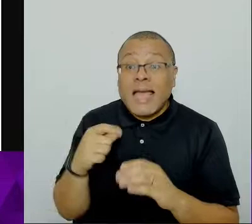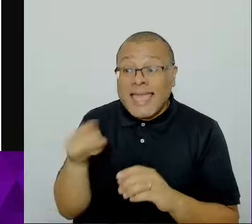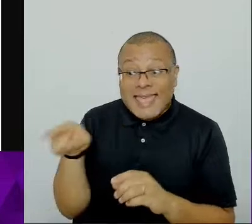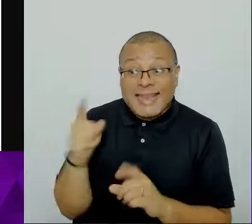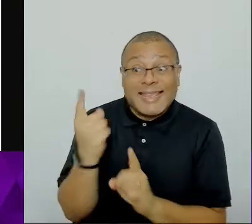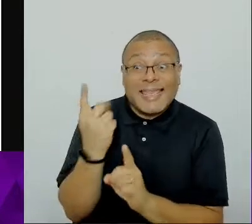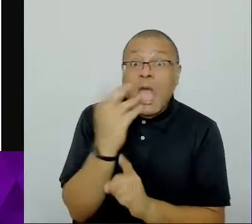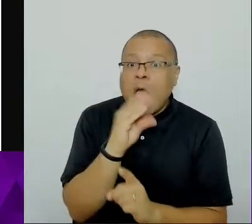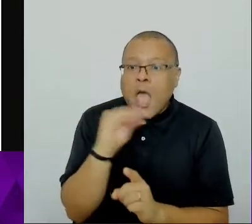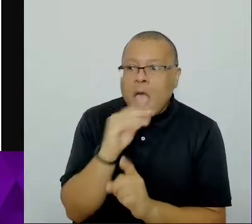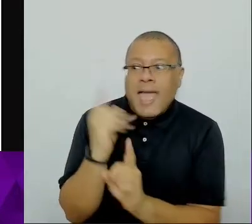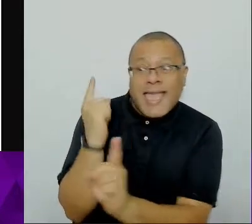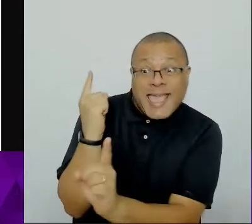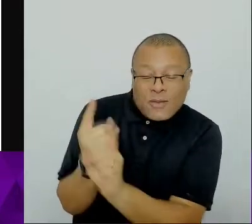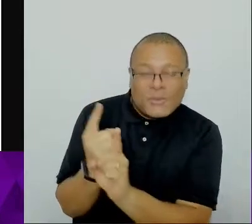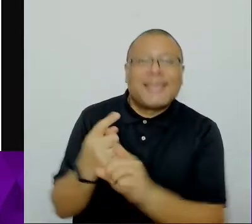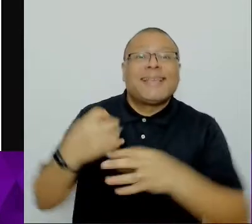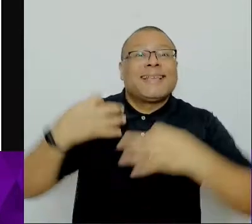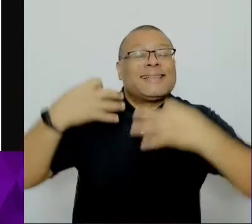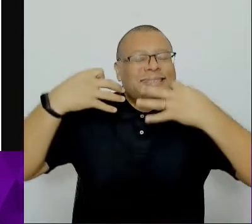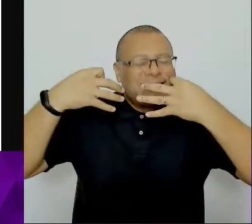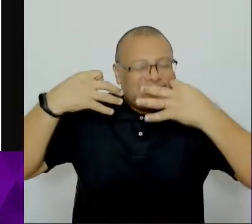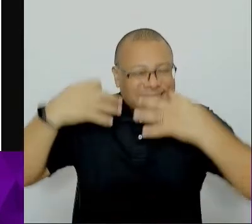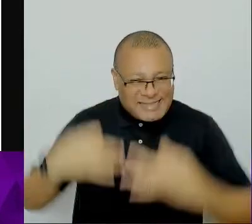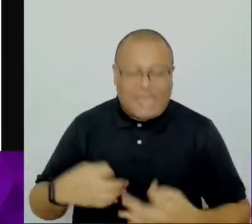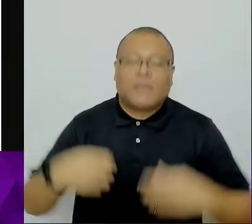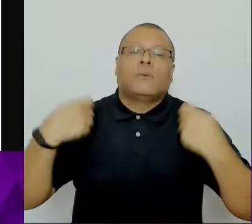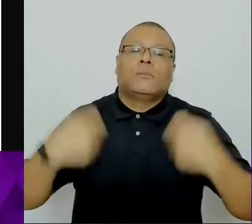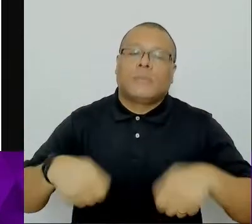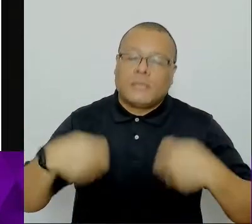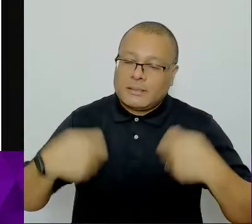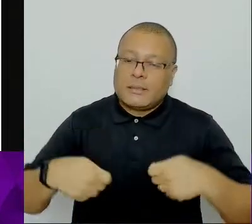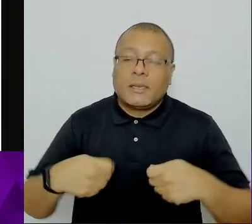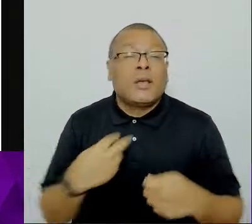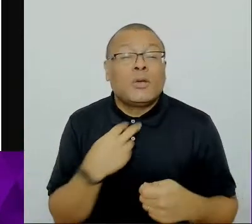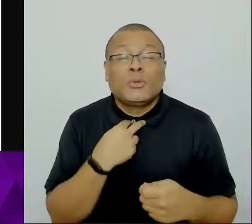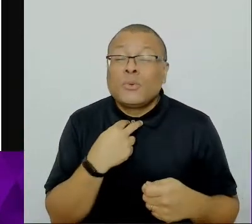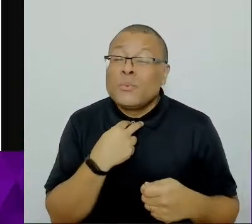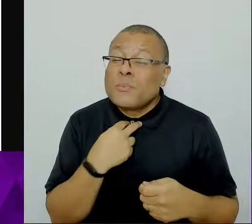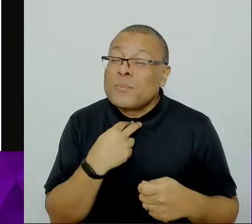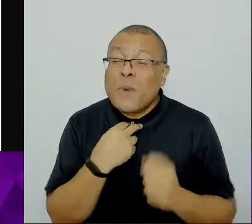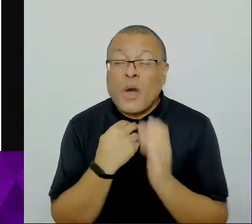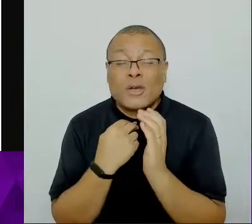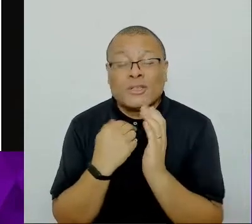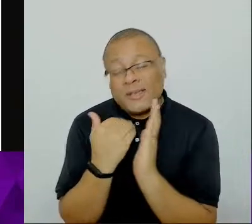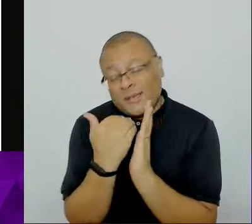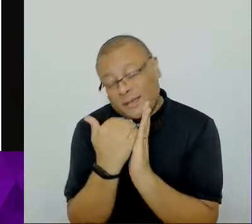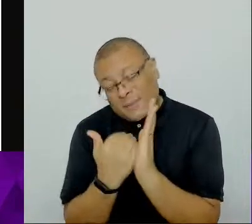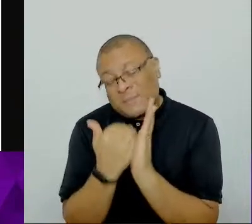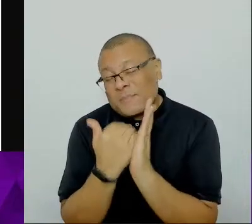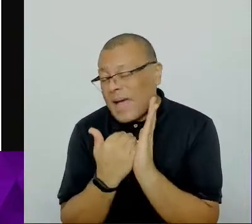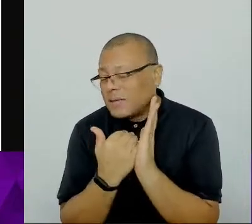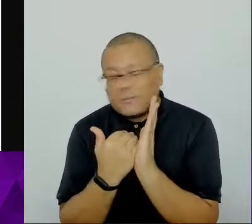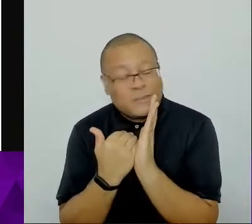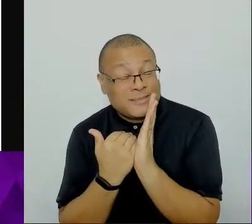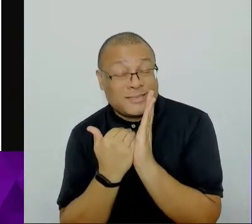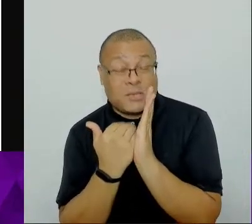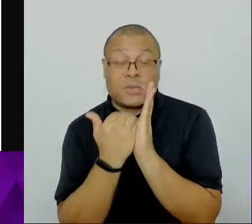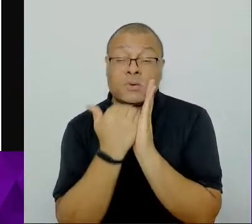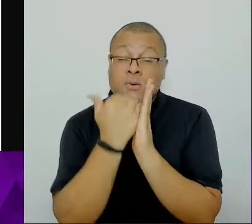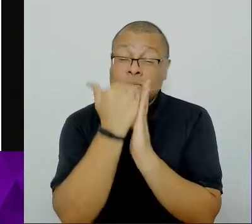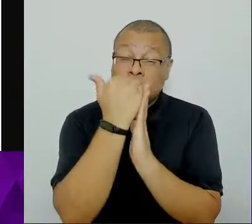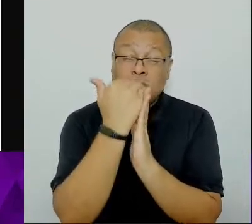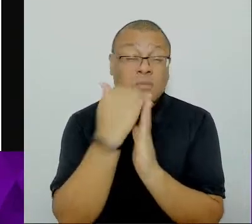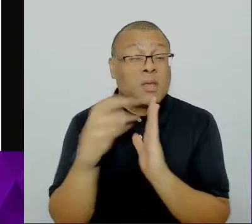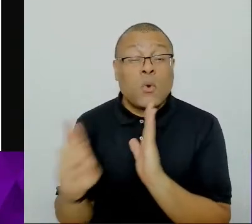o fluxo com o usuário, né, não não é uma aplicação agradável,